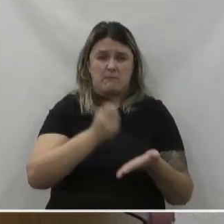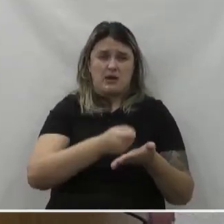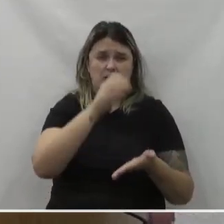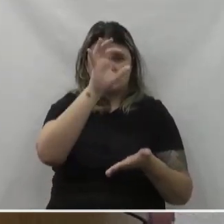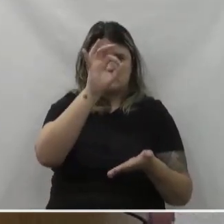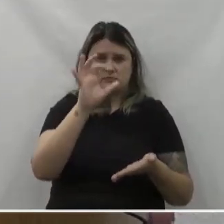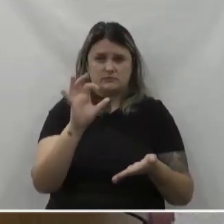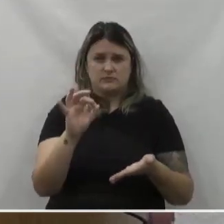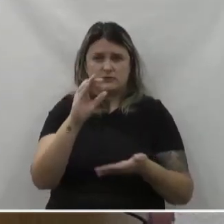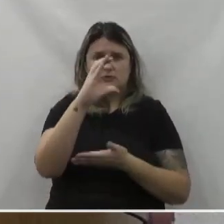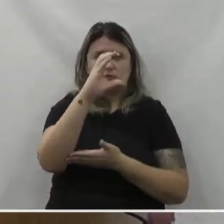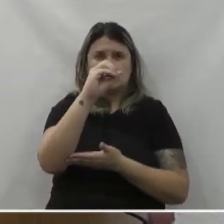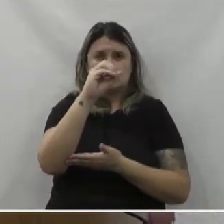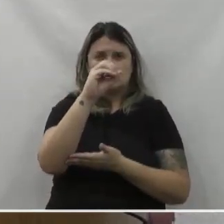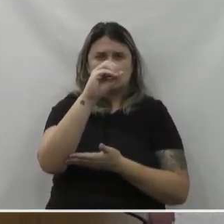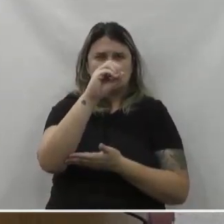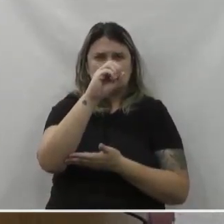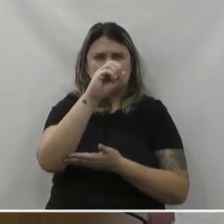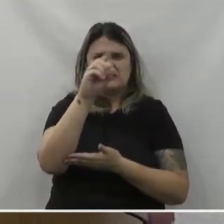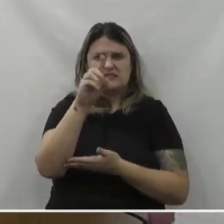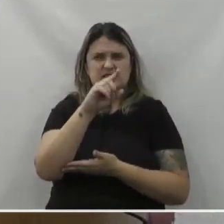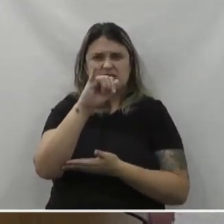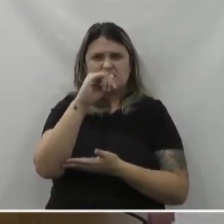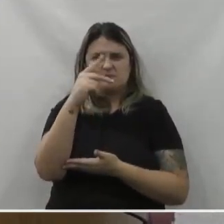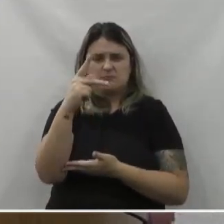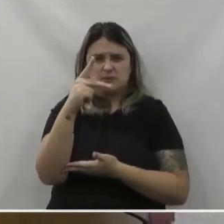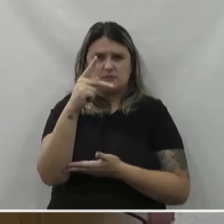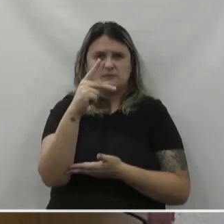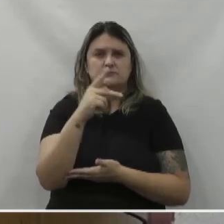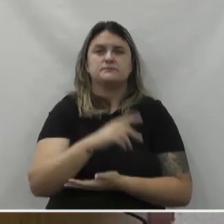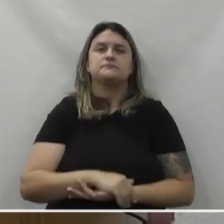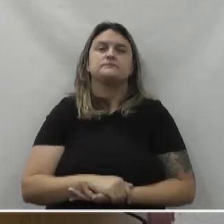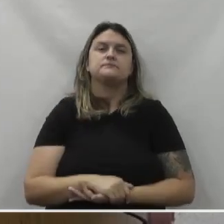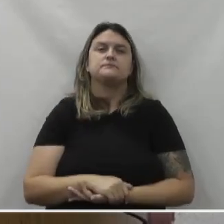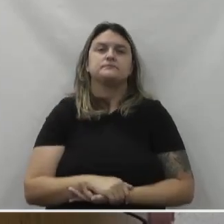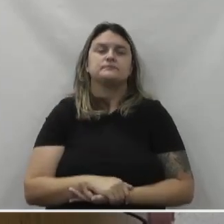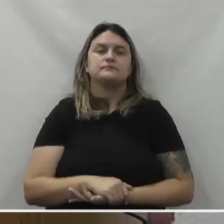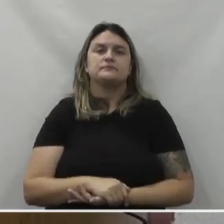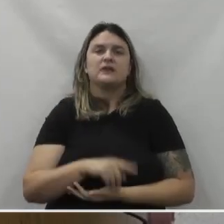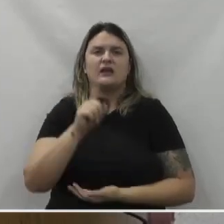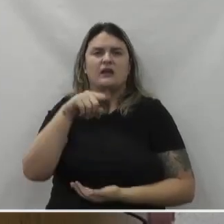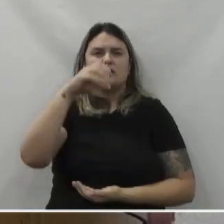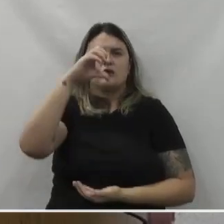da COSIP, né, o que está sendo taxado ao cidadão,